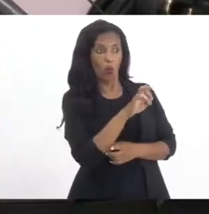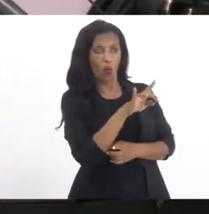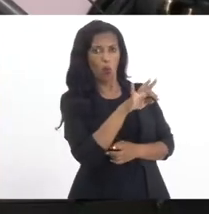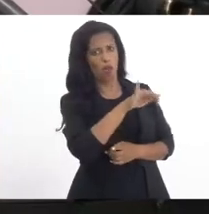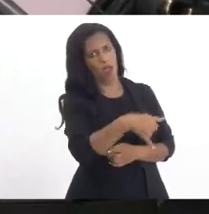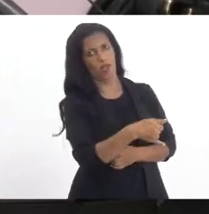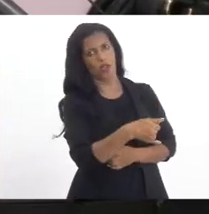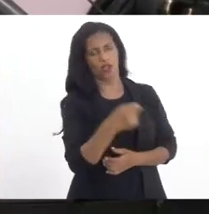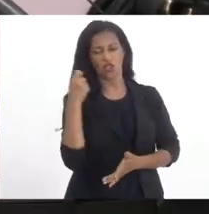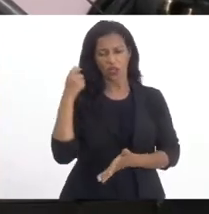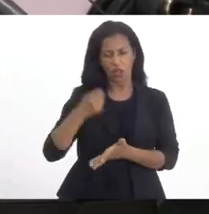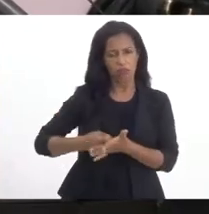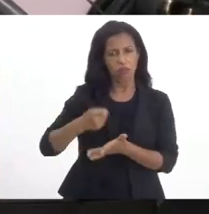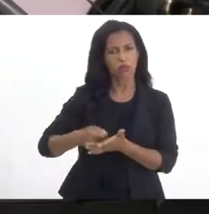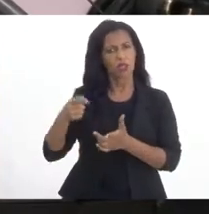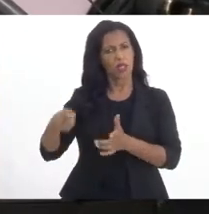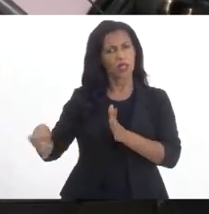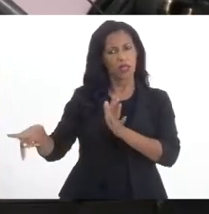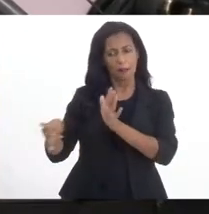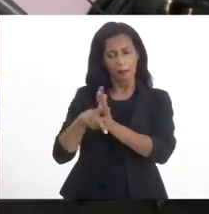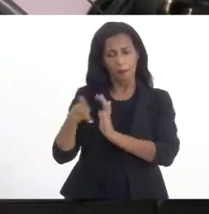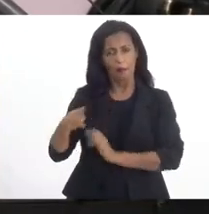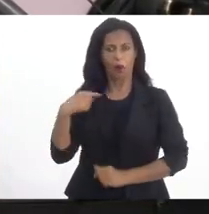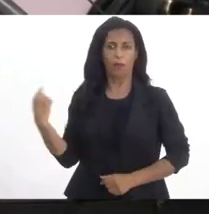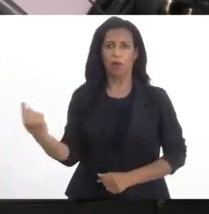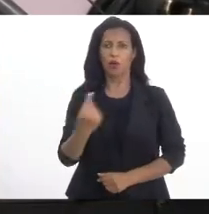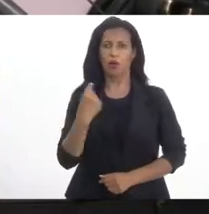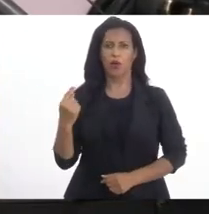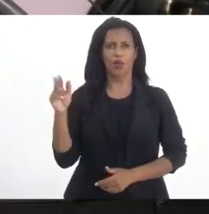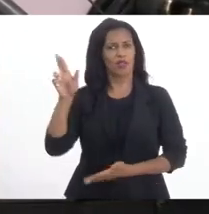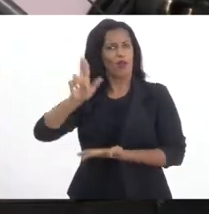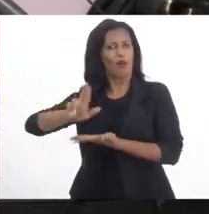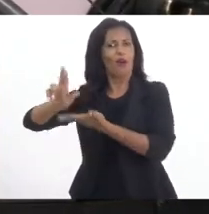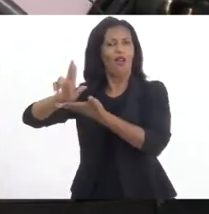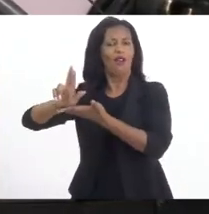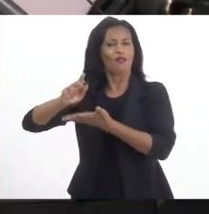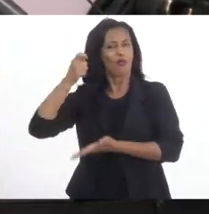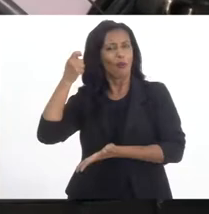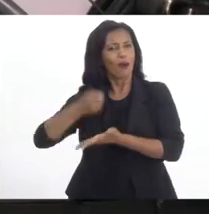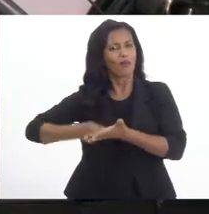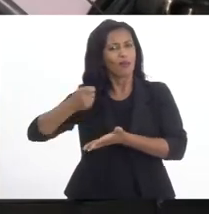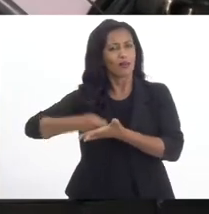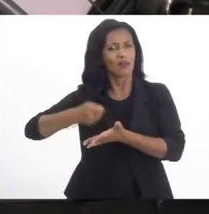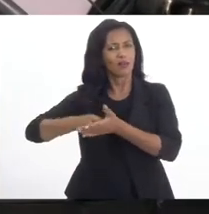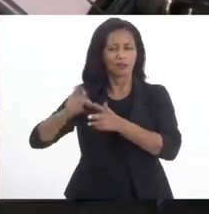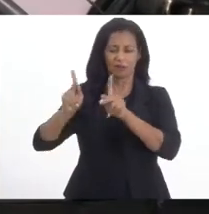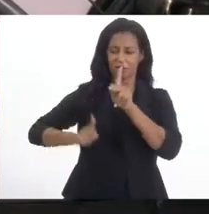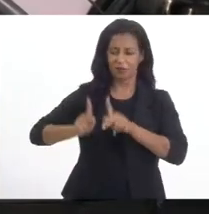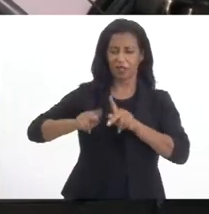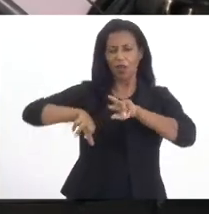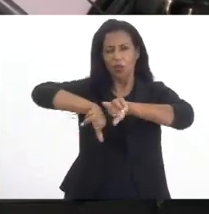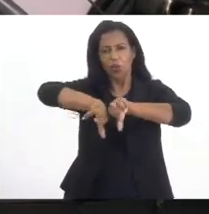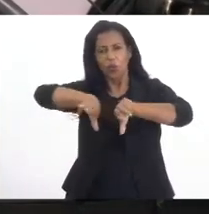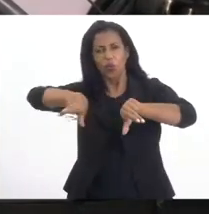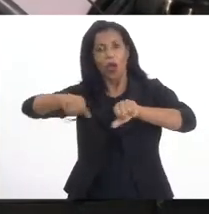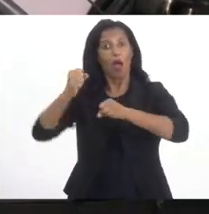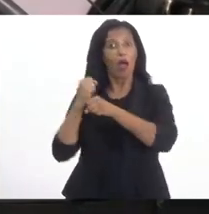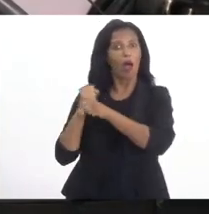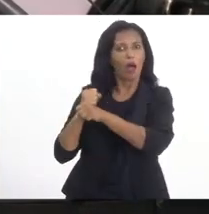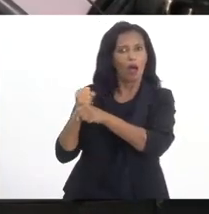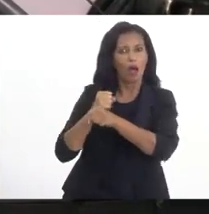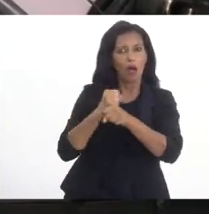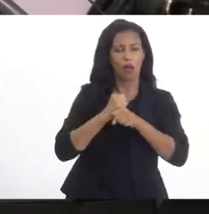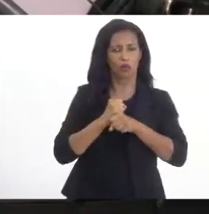pela UESO, pela nossa Universidade da Zona Oeste, porque foi uma luta da população de vários e vários anos.